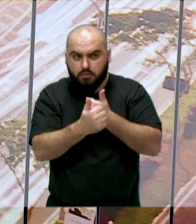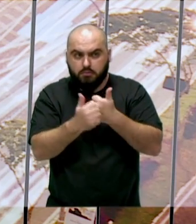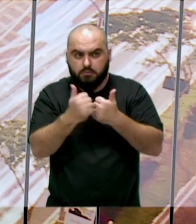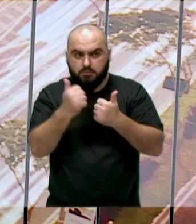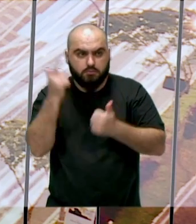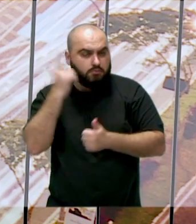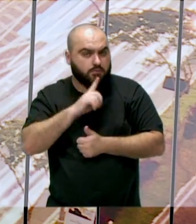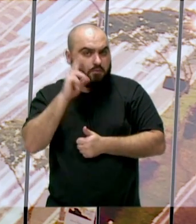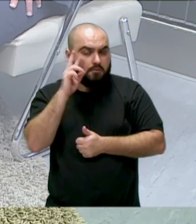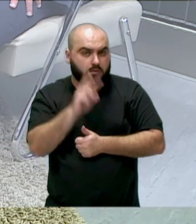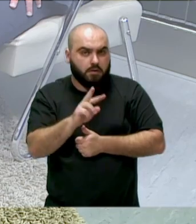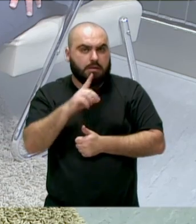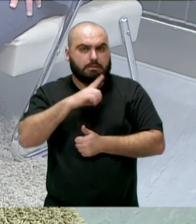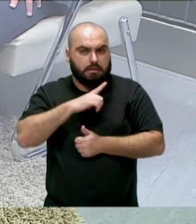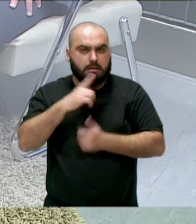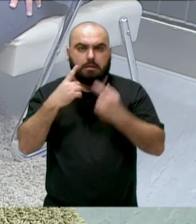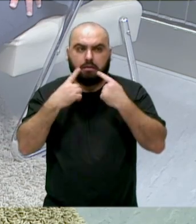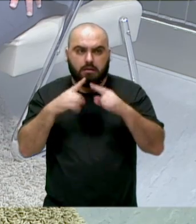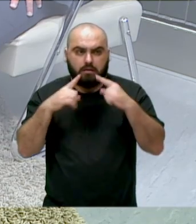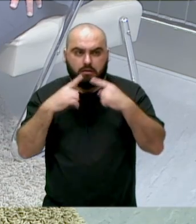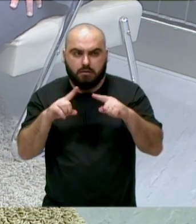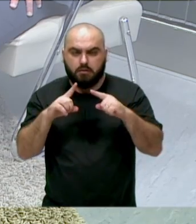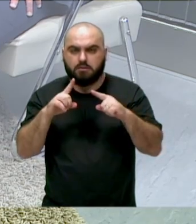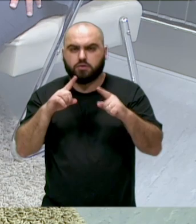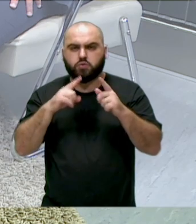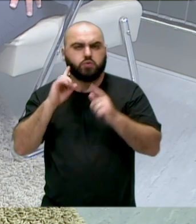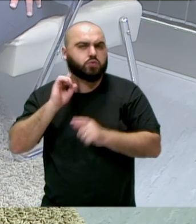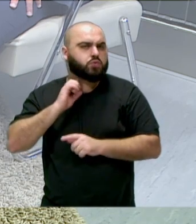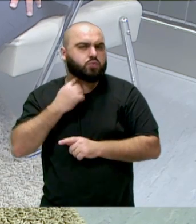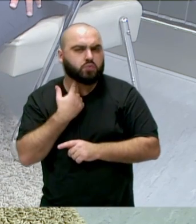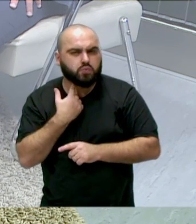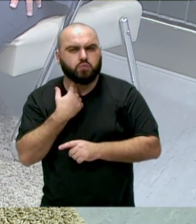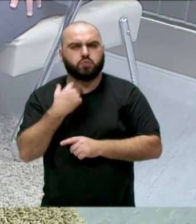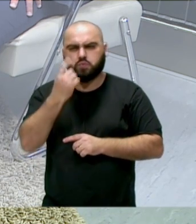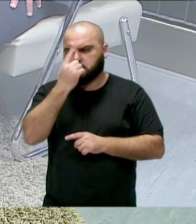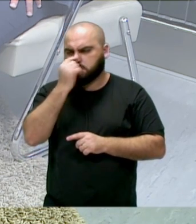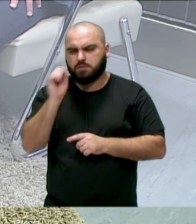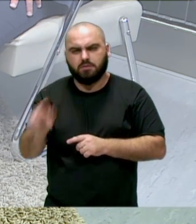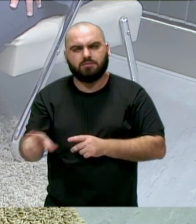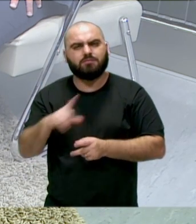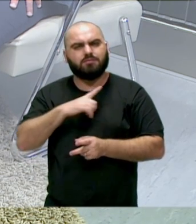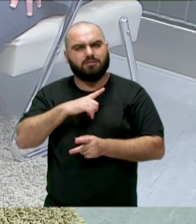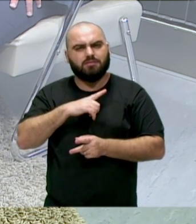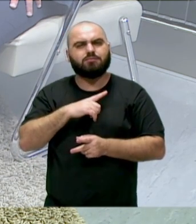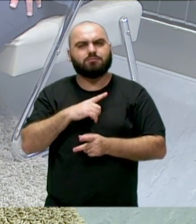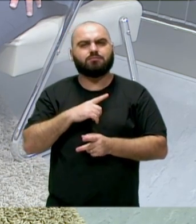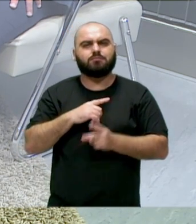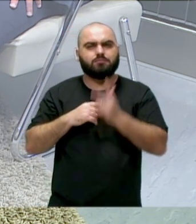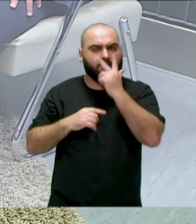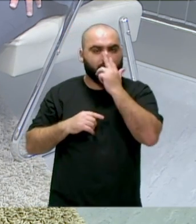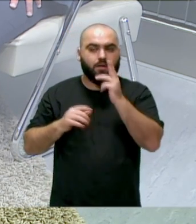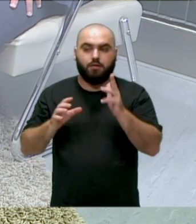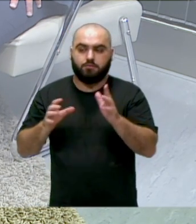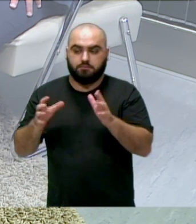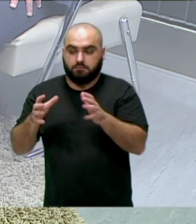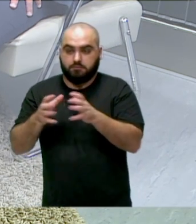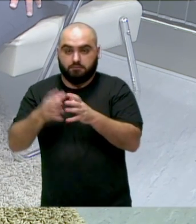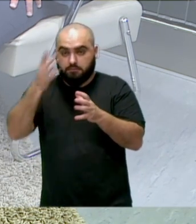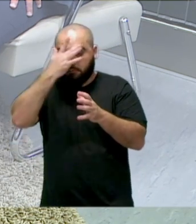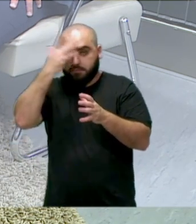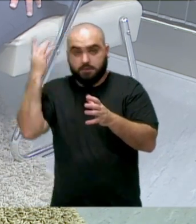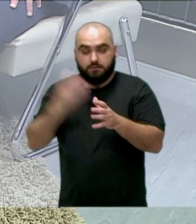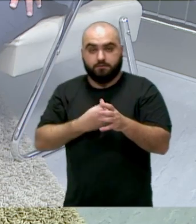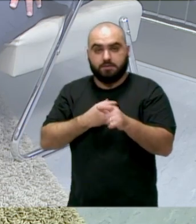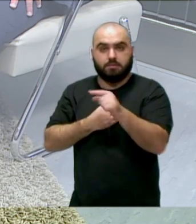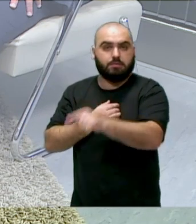há muitas reclamações da sujeira, de algumas situações de que a aglomeração de pessoas ali que